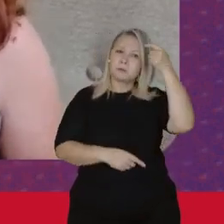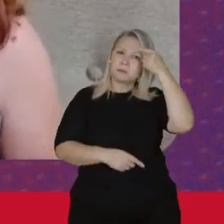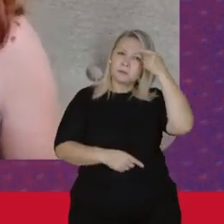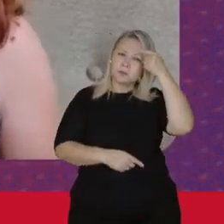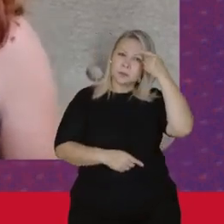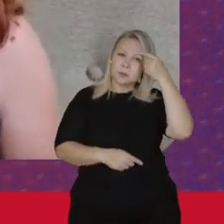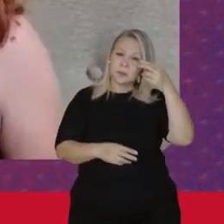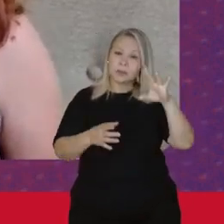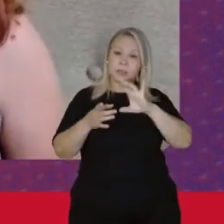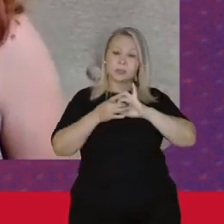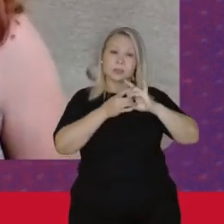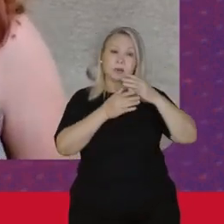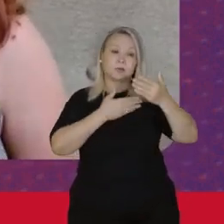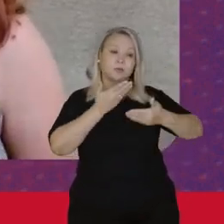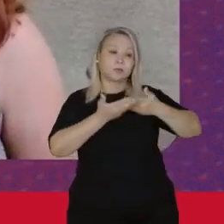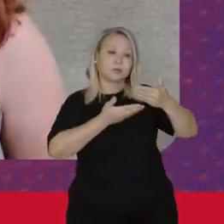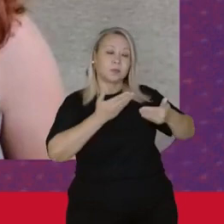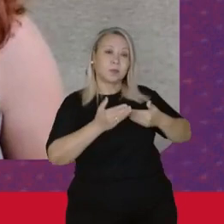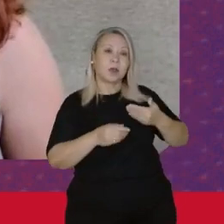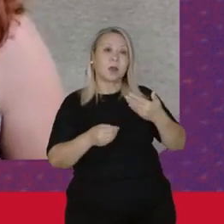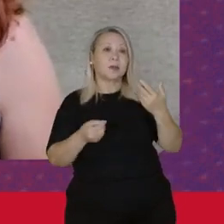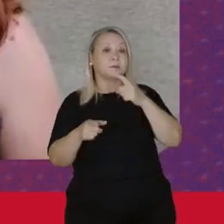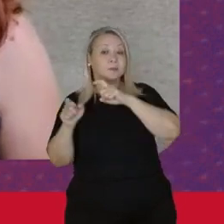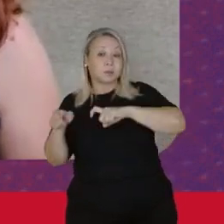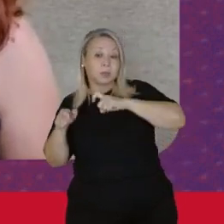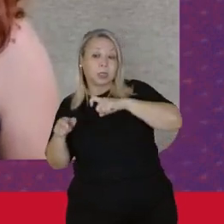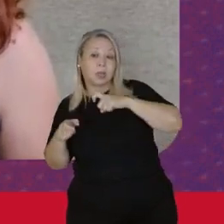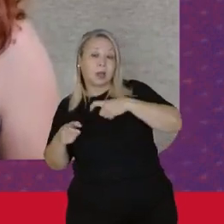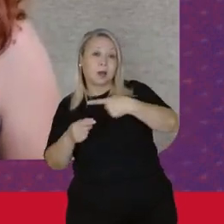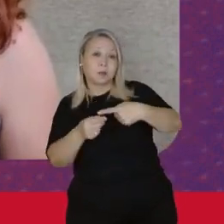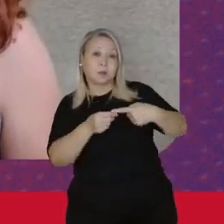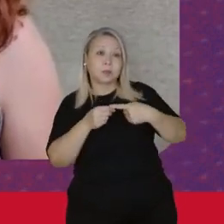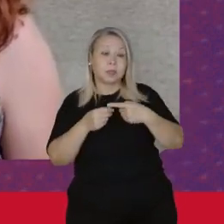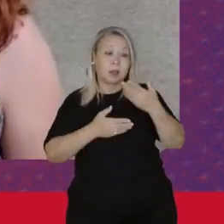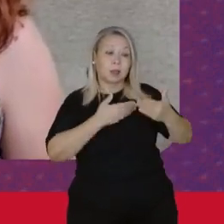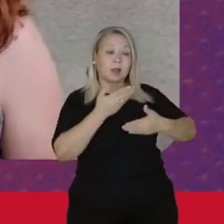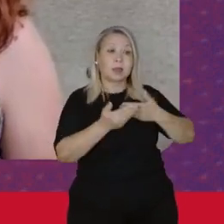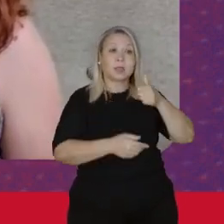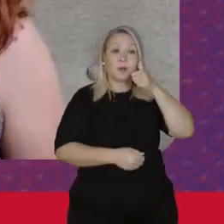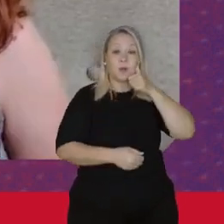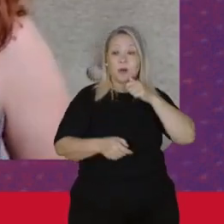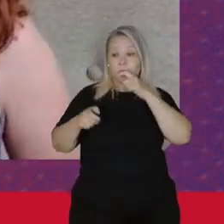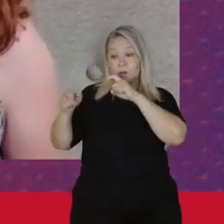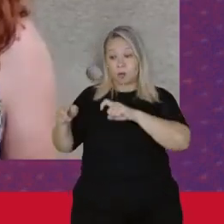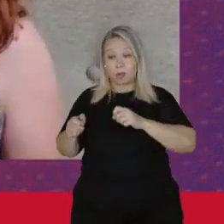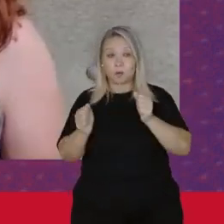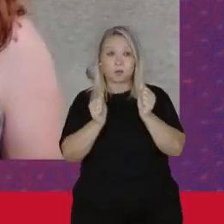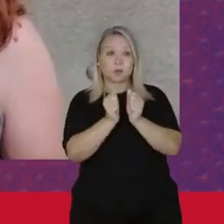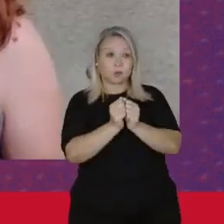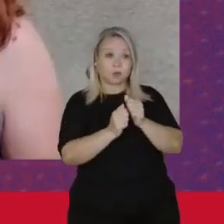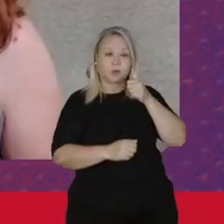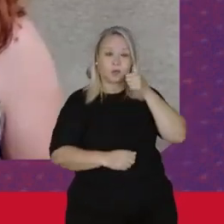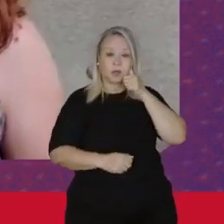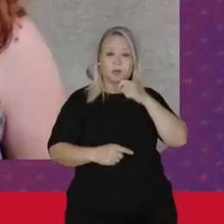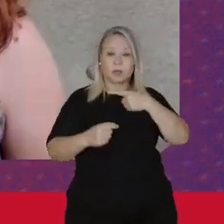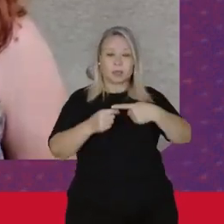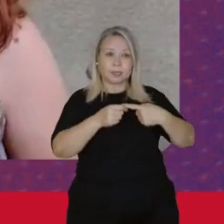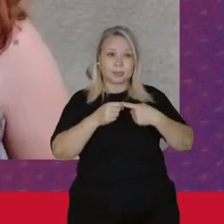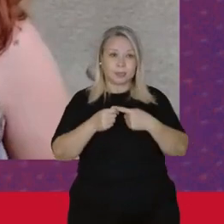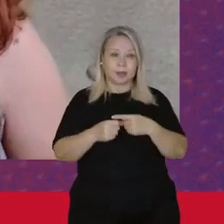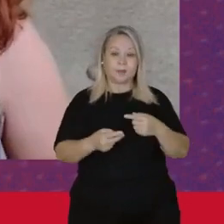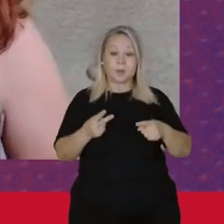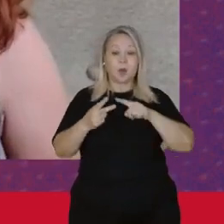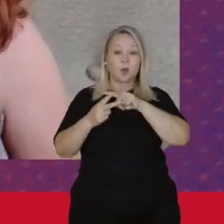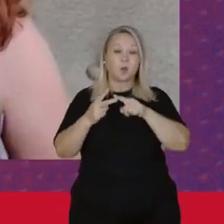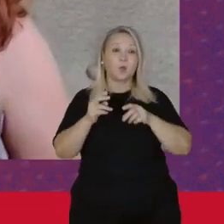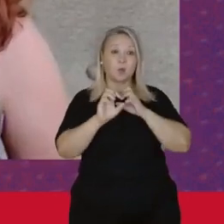aliança campo-cidade, a relação das mulheres do campo com as mulheres da cidade. E eu vou dar 2 aulas aqui nesse módulo, né? A